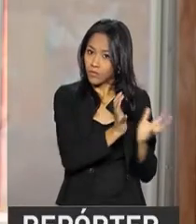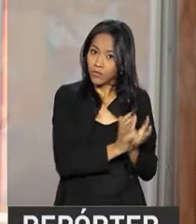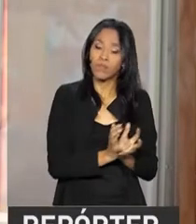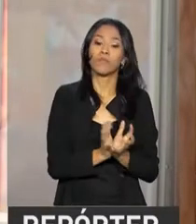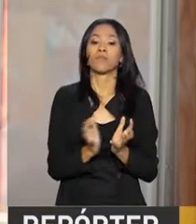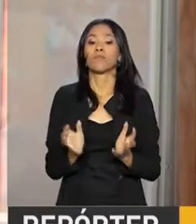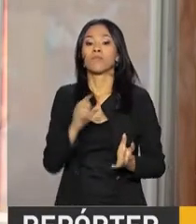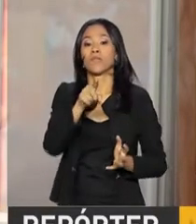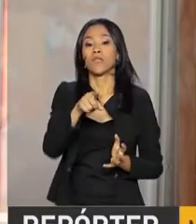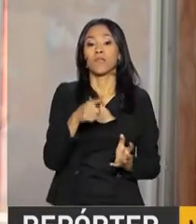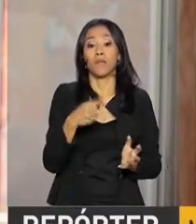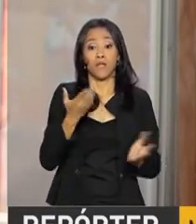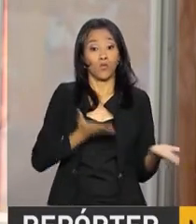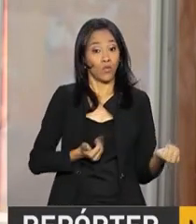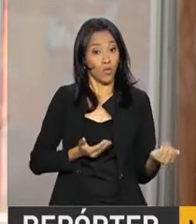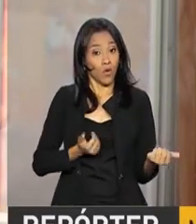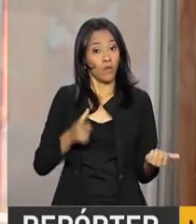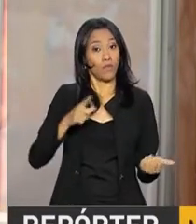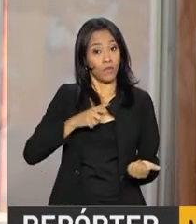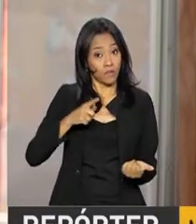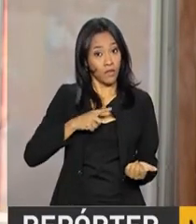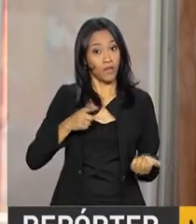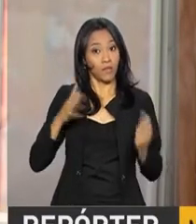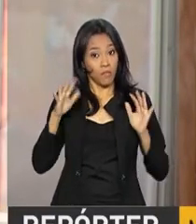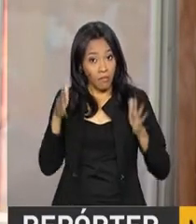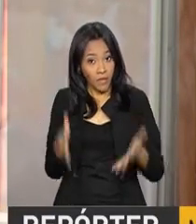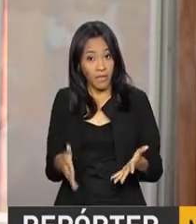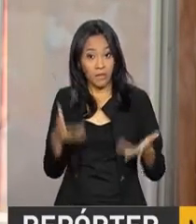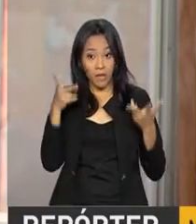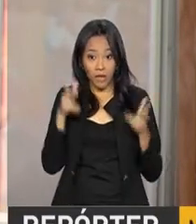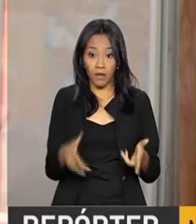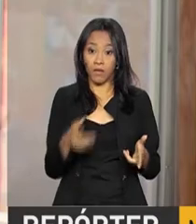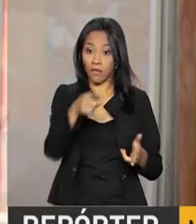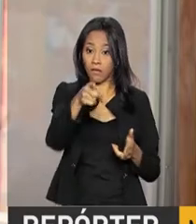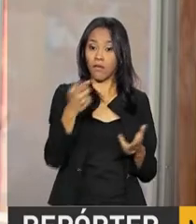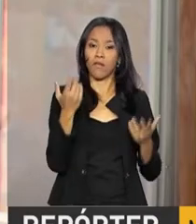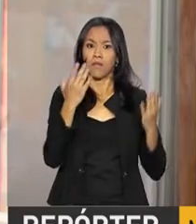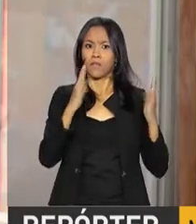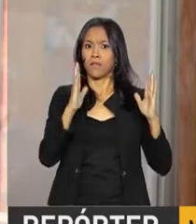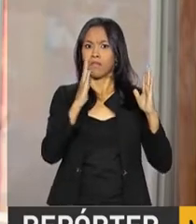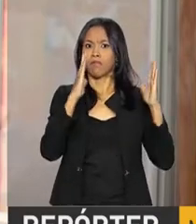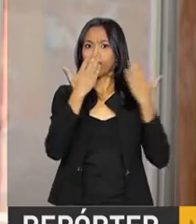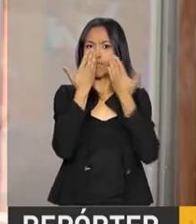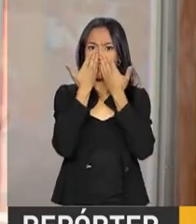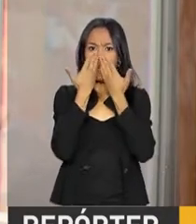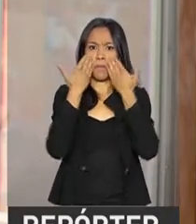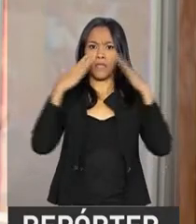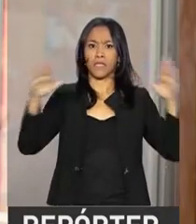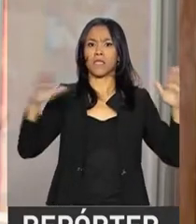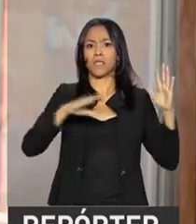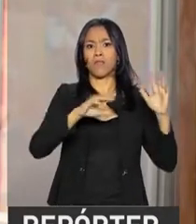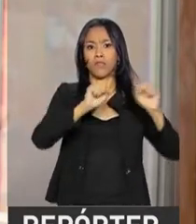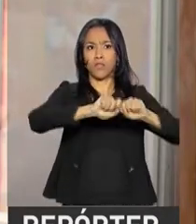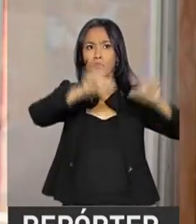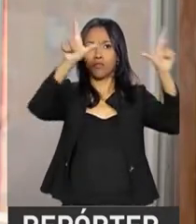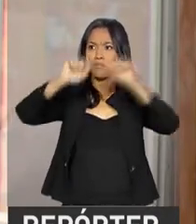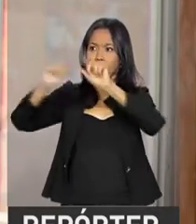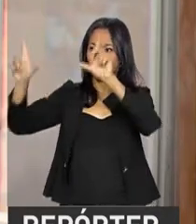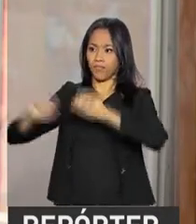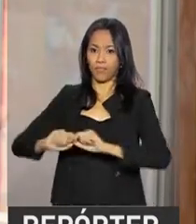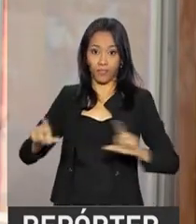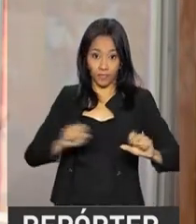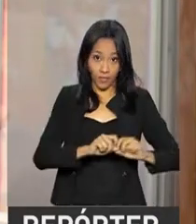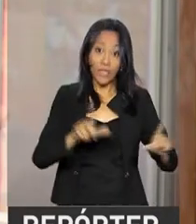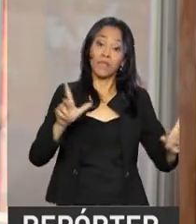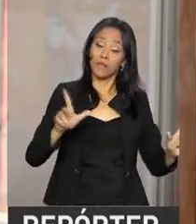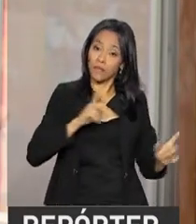jovens talentos têm uma chance de entrar no mercado e participar de produções como essas o edital reserva uma cota especial para diretores novos há